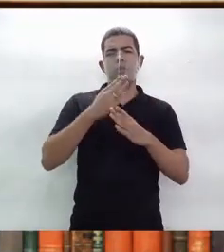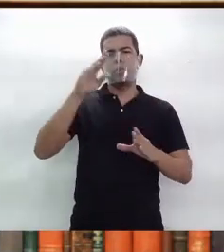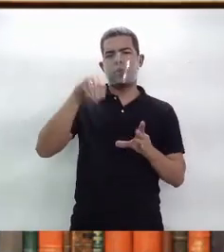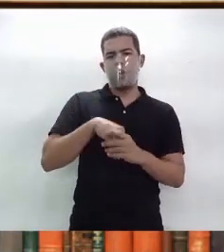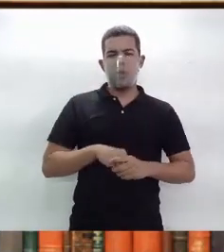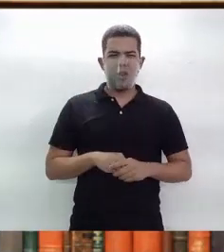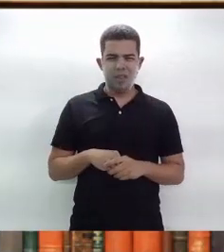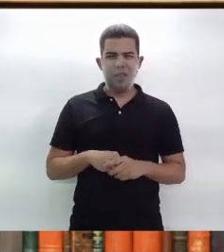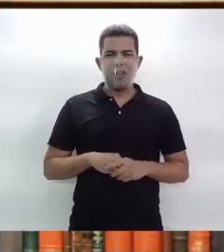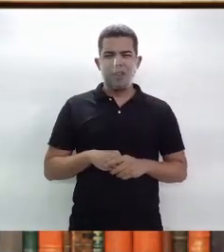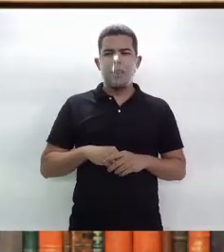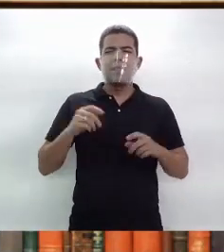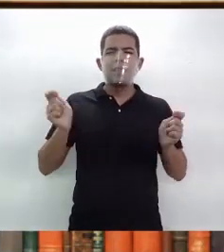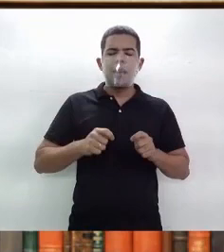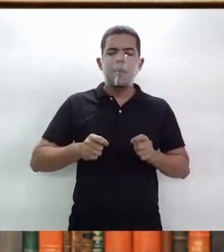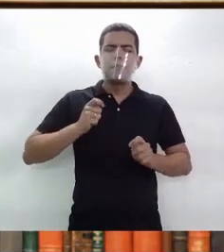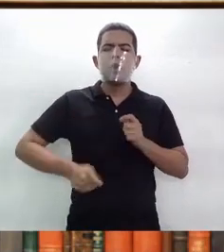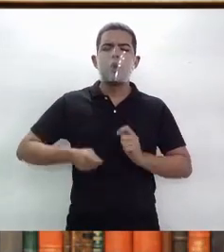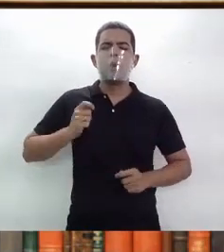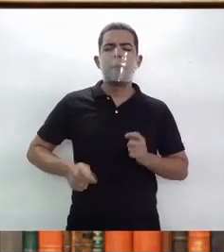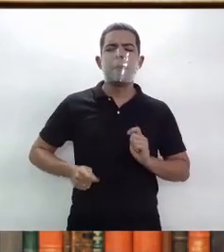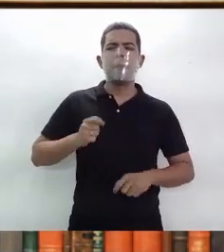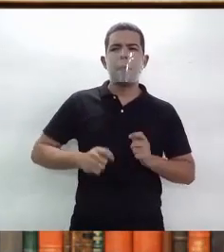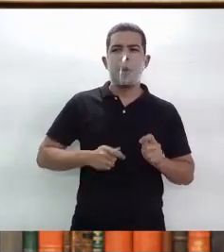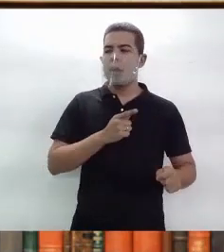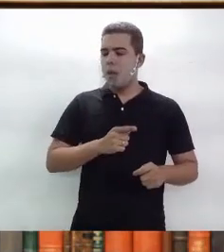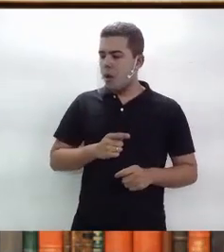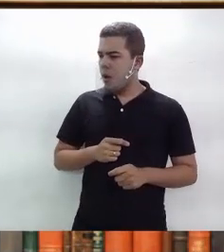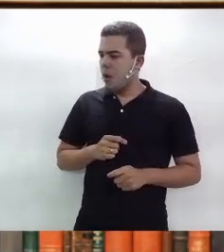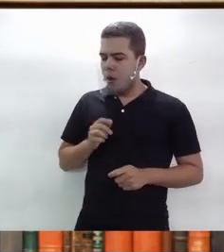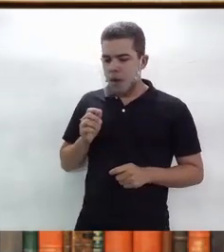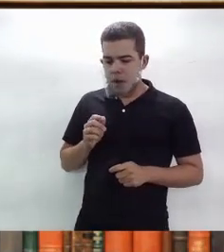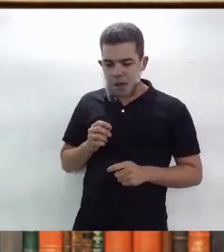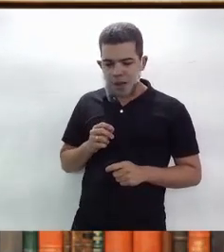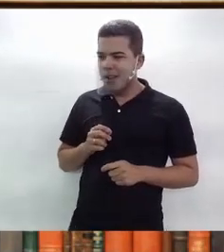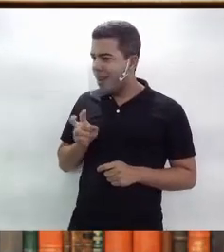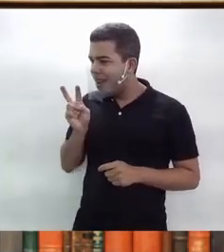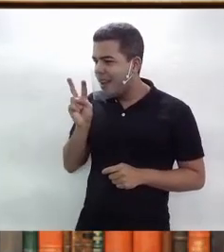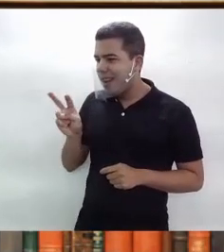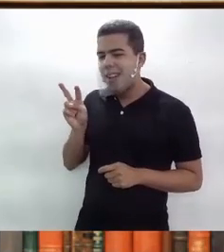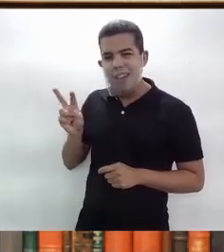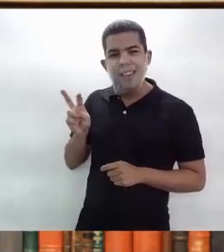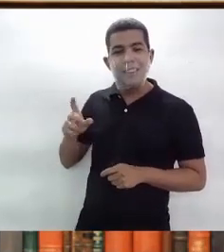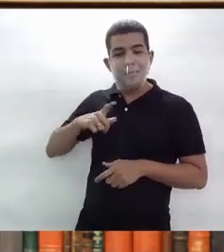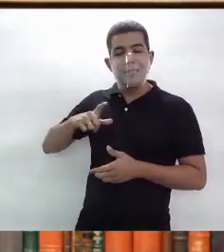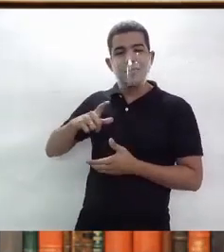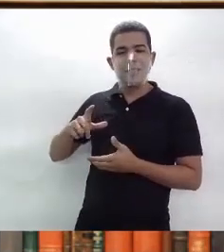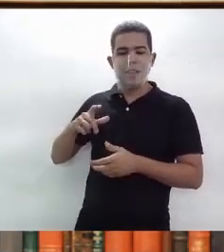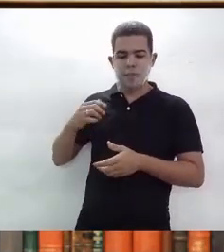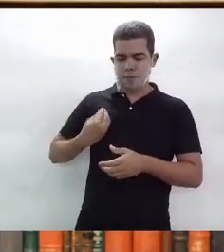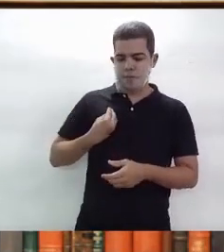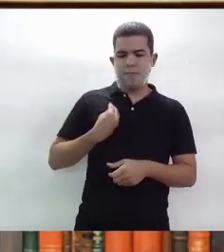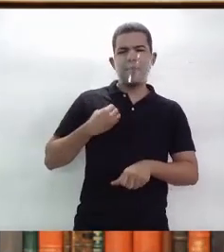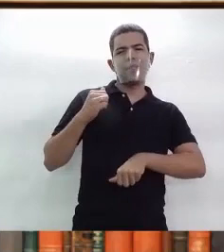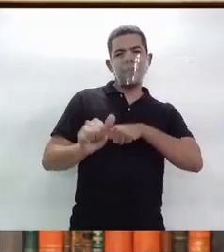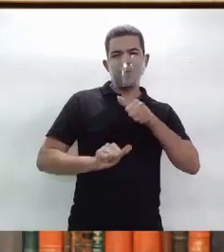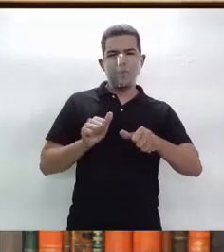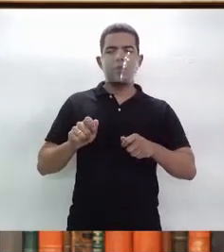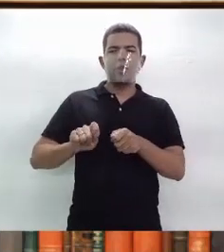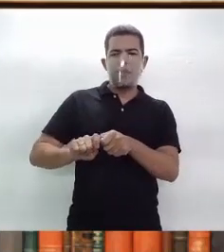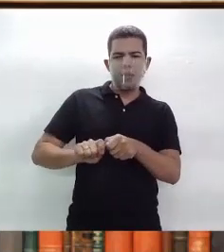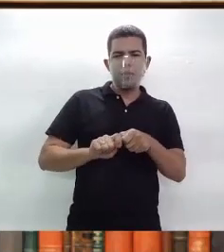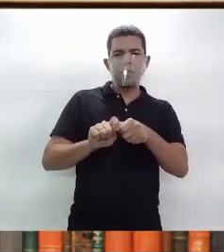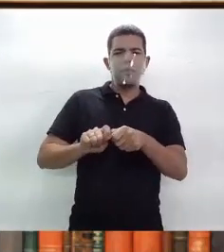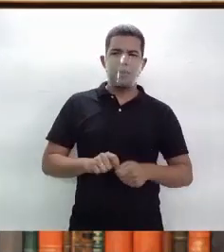alunos tocando, eles mudando a visão sobre a arte, eles participando de teatro, trazendo, eles mesmos construindo e